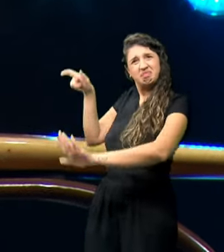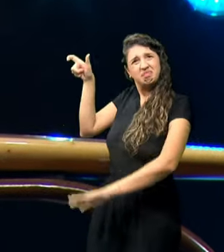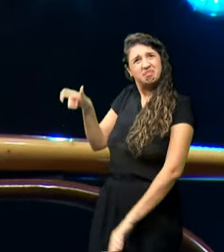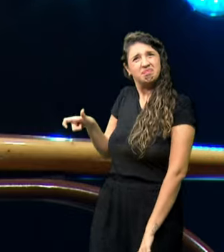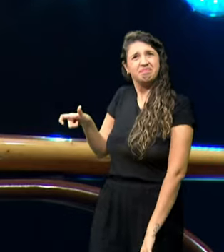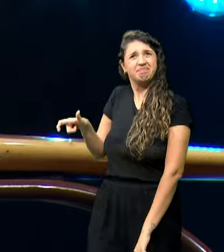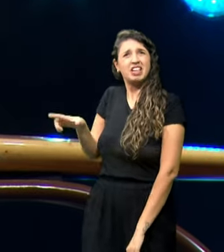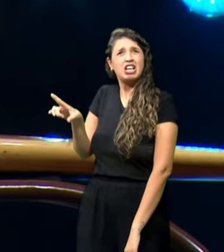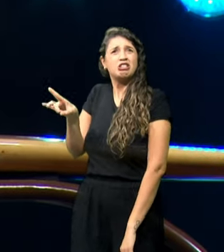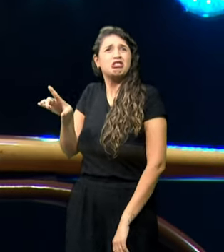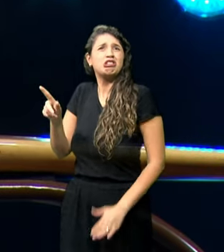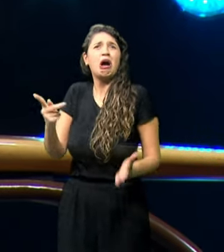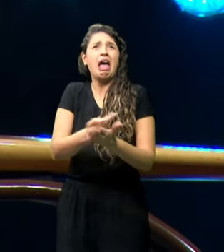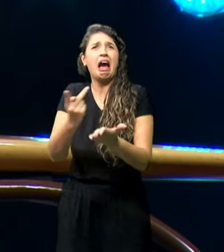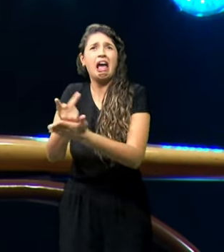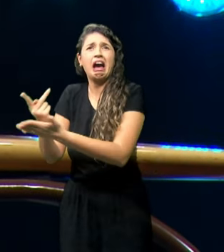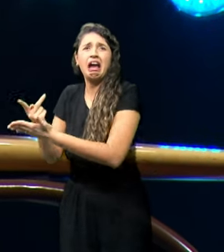a 51,